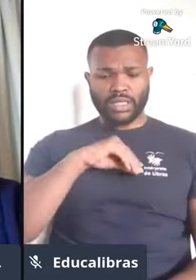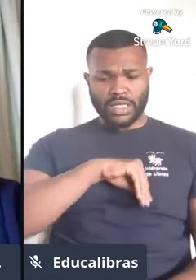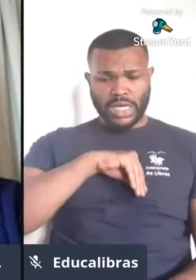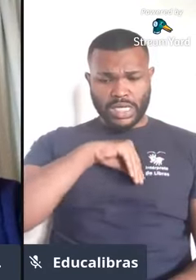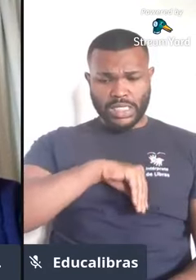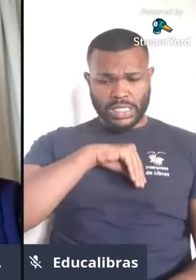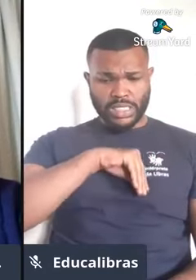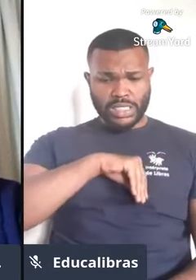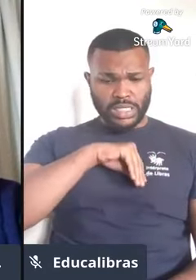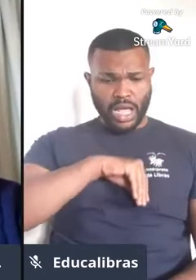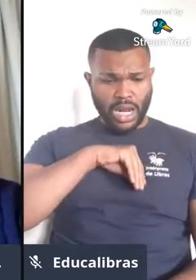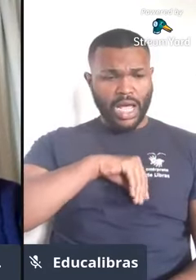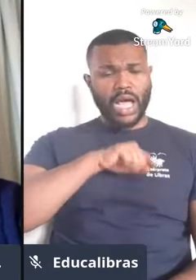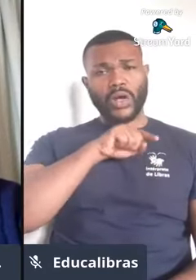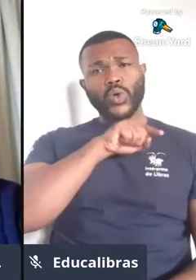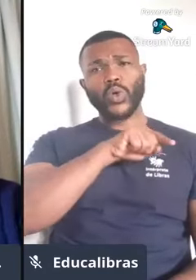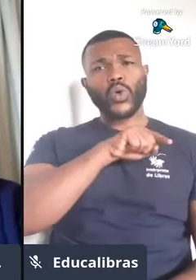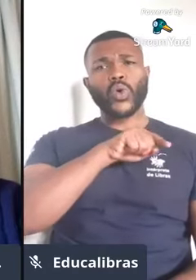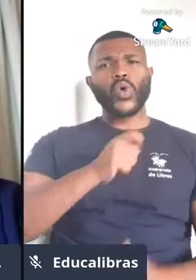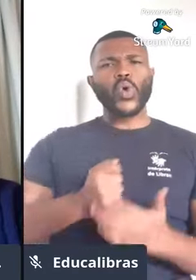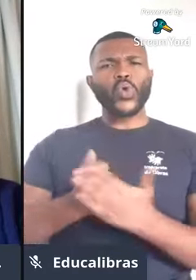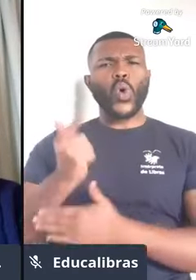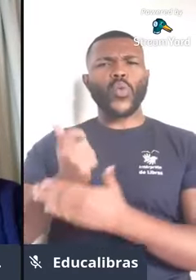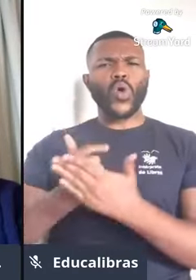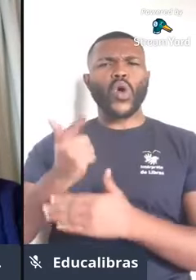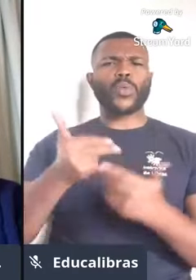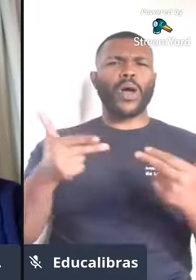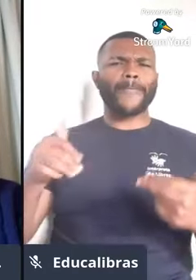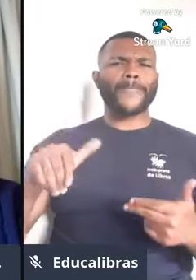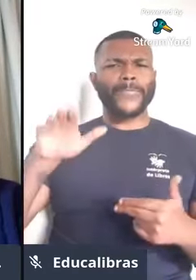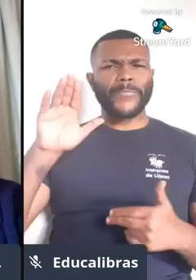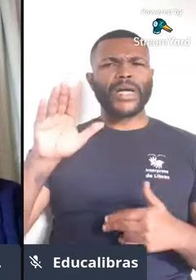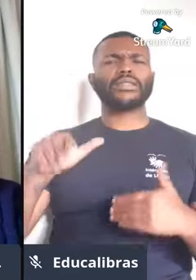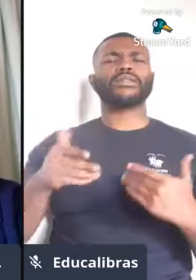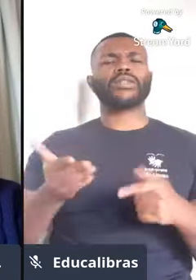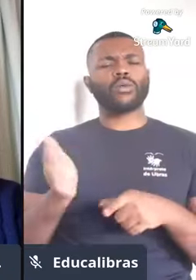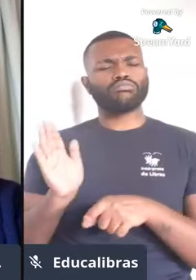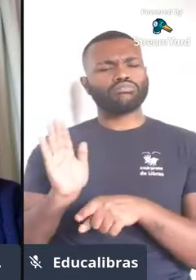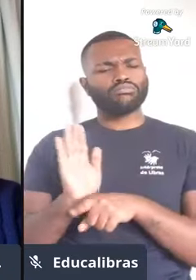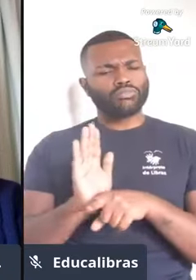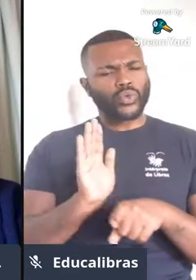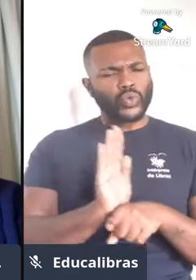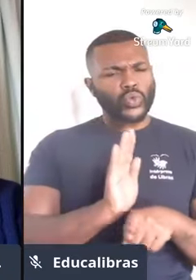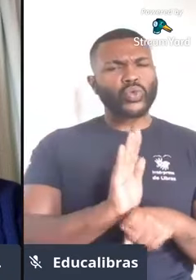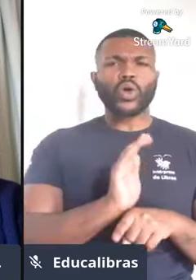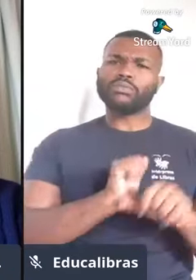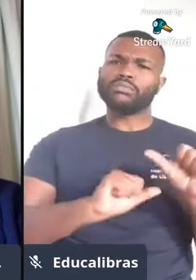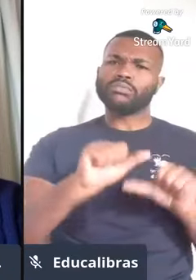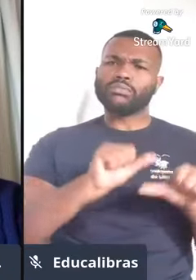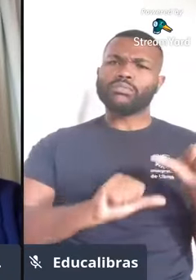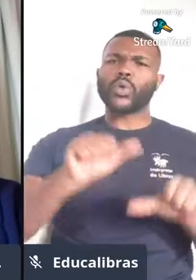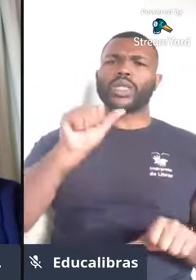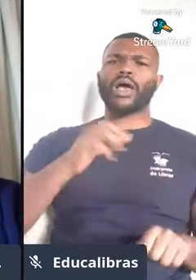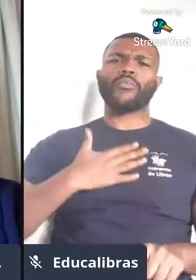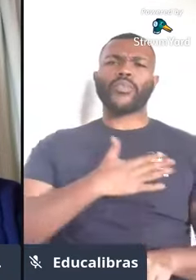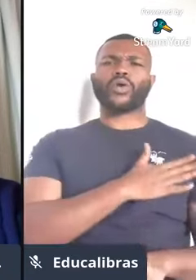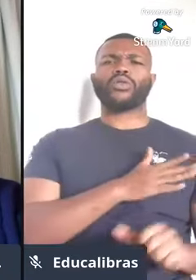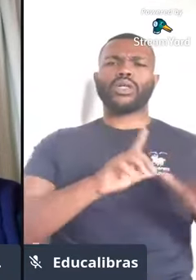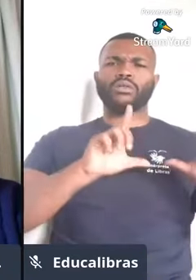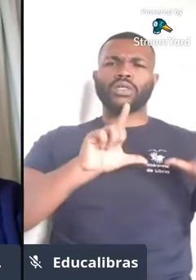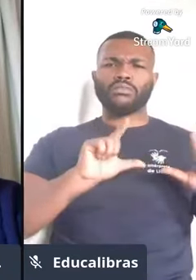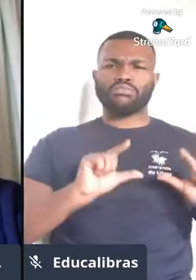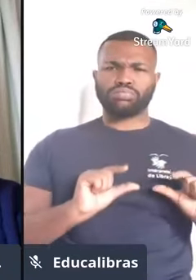tornado mais ainda consumidores, isso tem contribuído para mudar a realidade, diminuir o preconceito. Mas